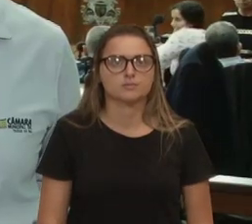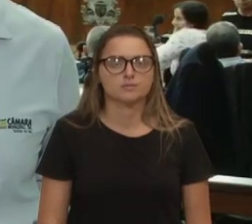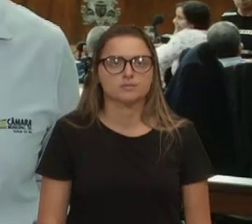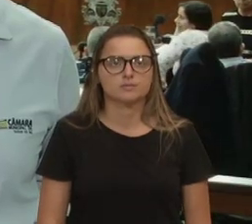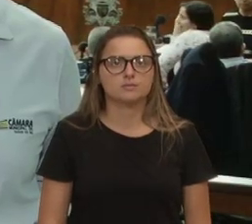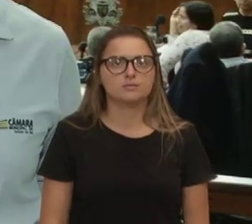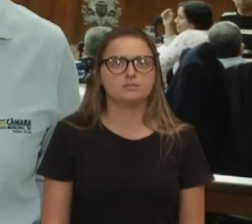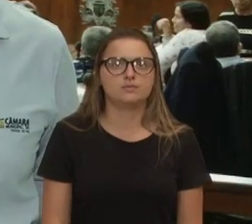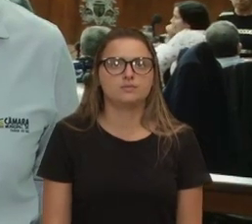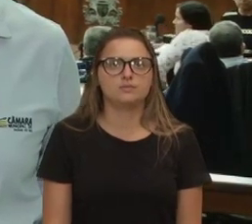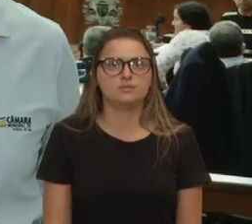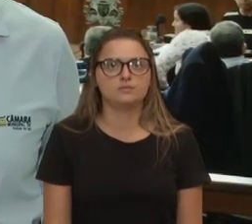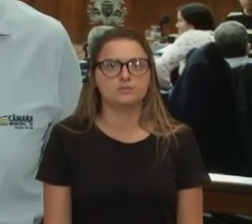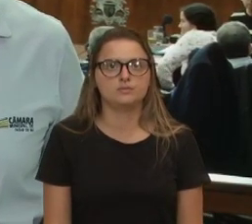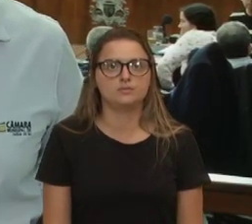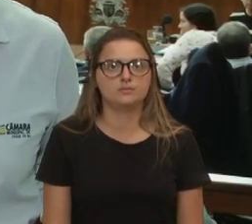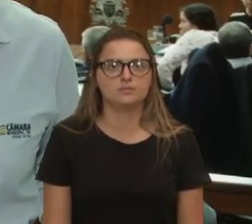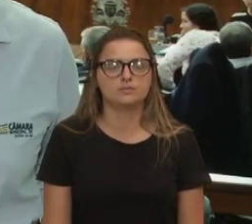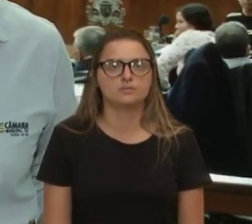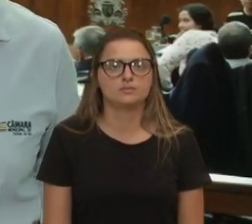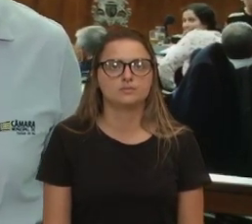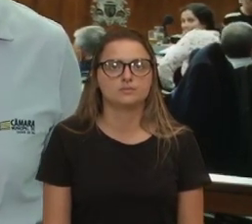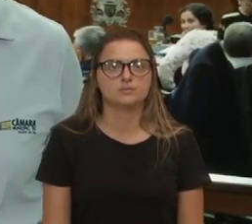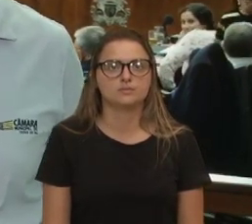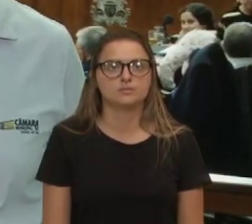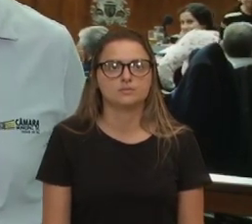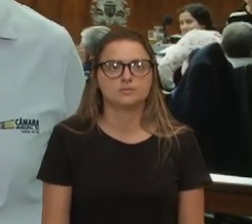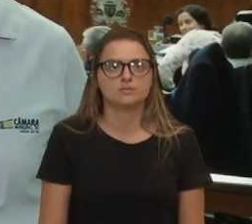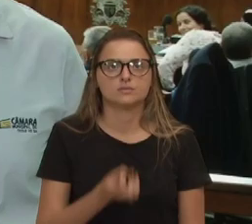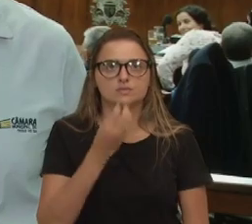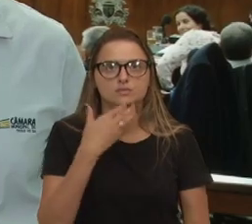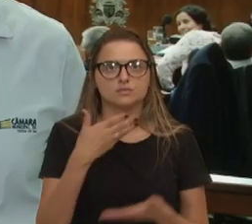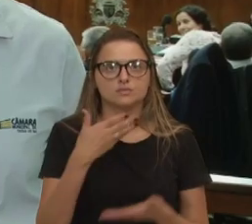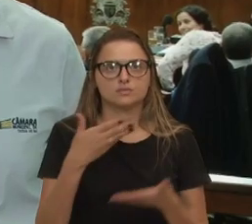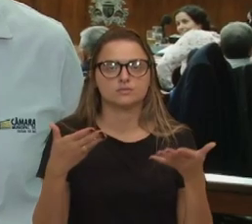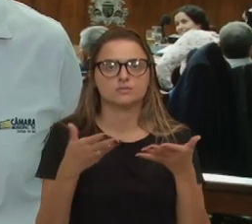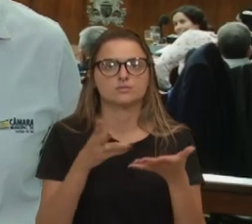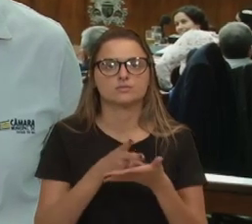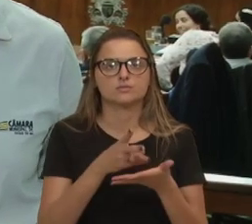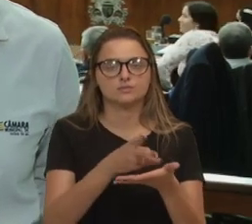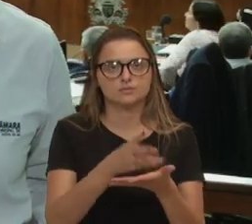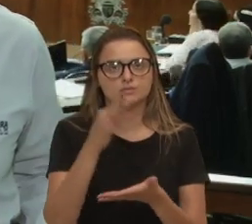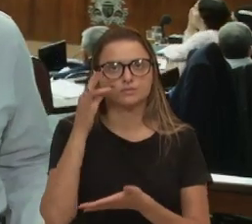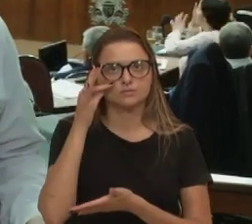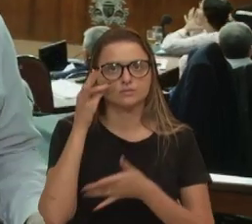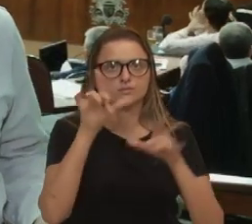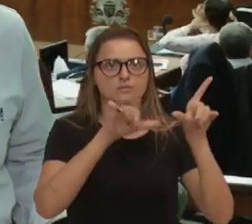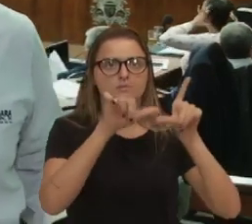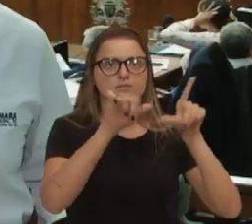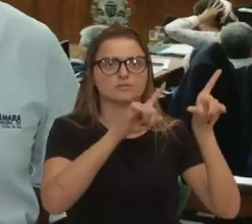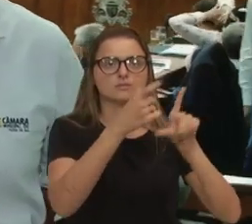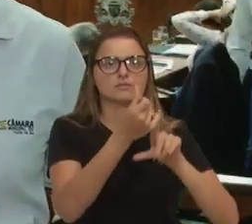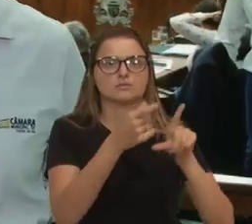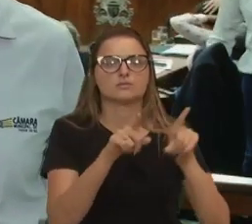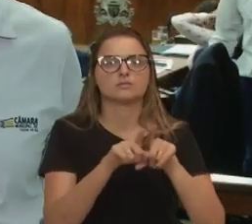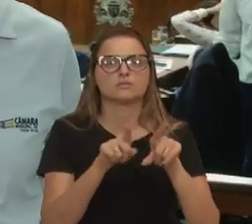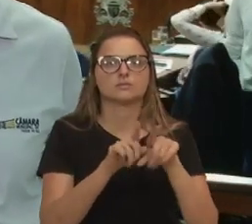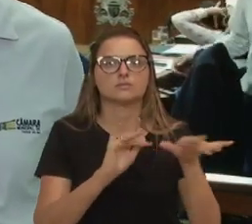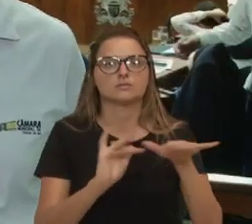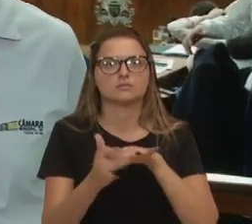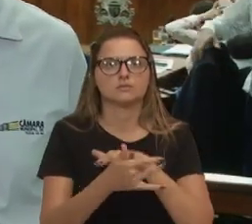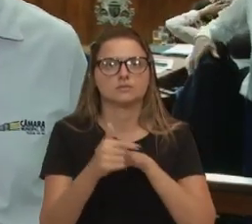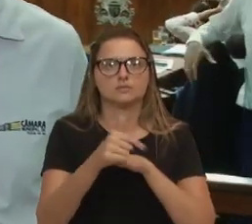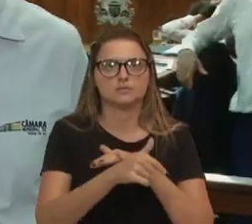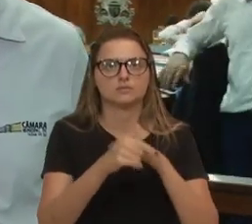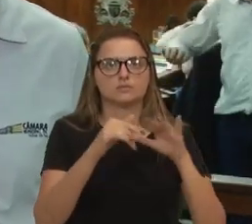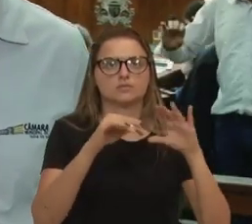Muito bem, nós continuamos aqui ao vivo pela TV Câmara Câmara Caxias, canal 16, e também através das redes sociais da